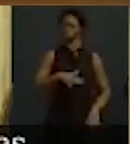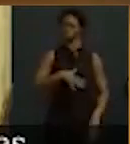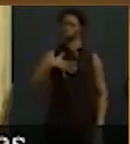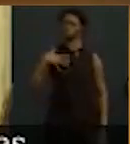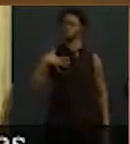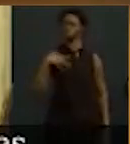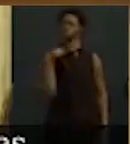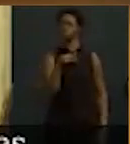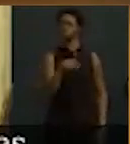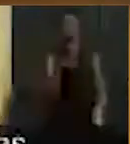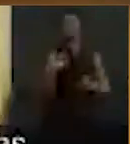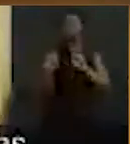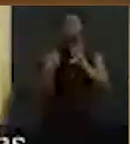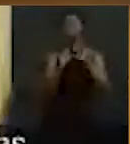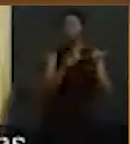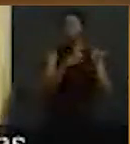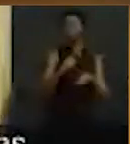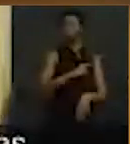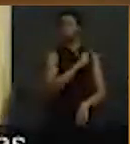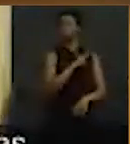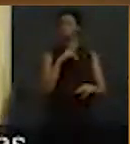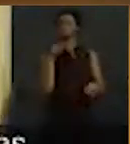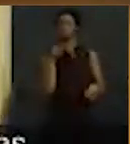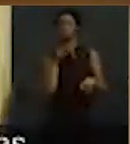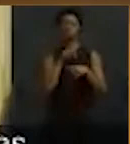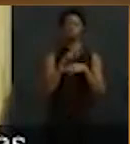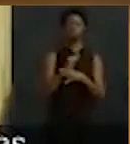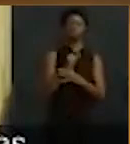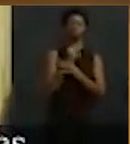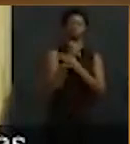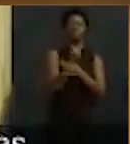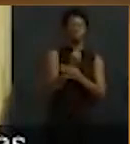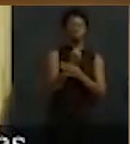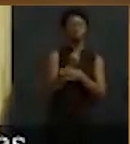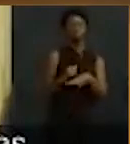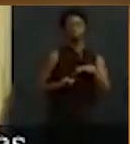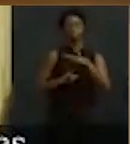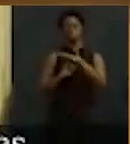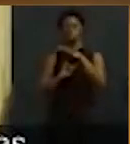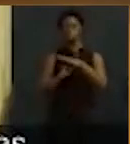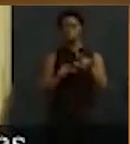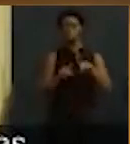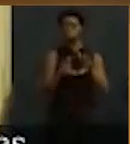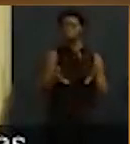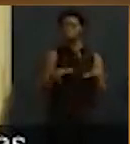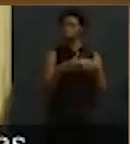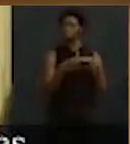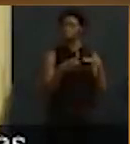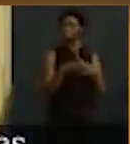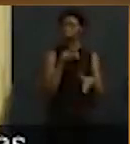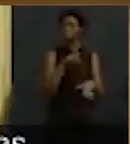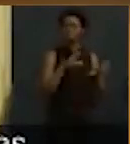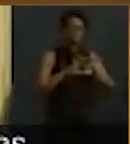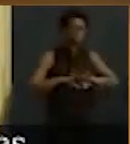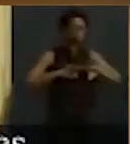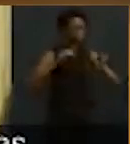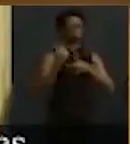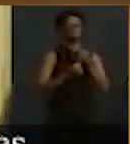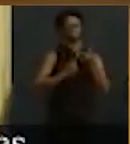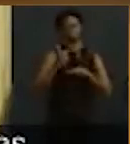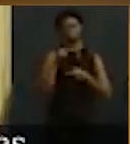de segurança institucional e corporativa e altamente qualificado para a função que